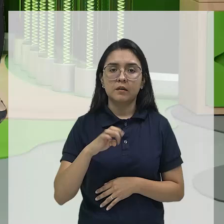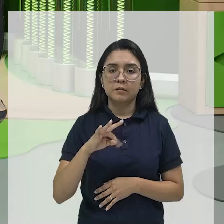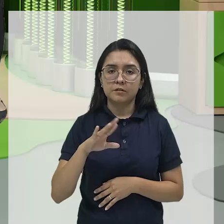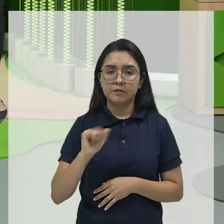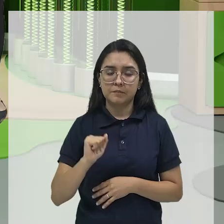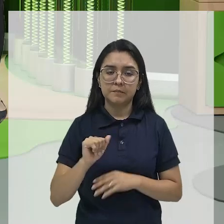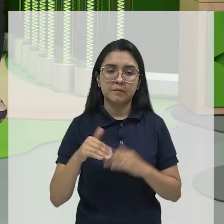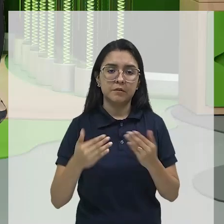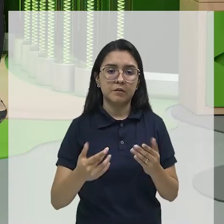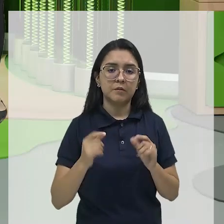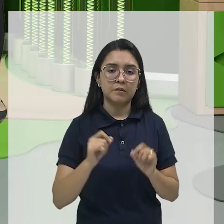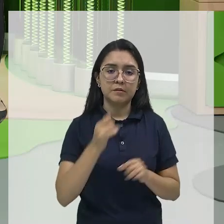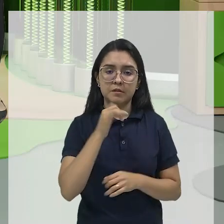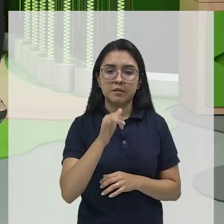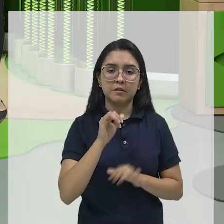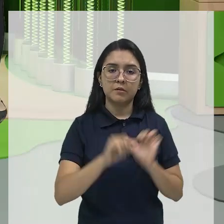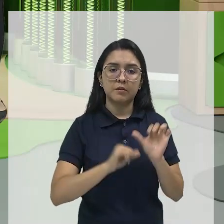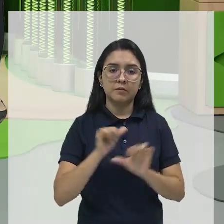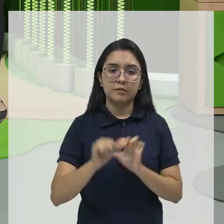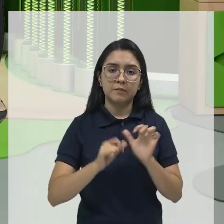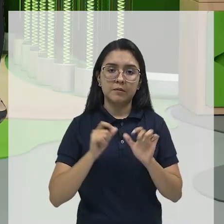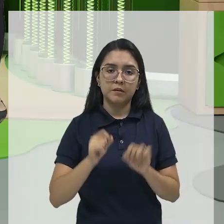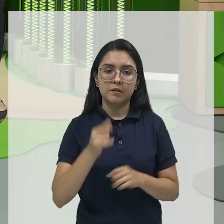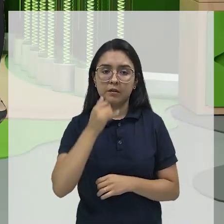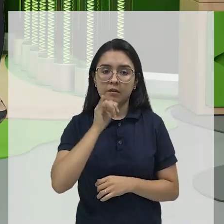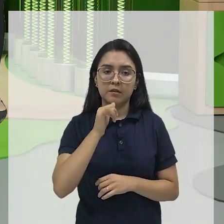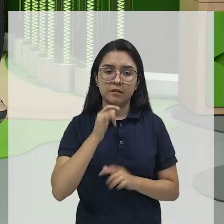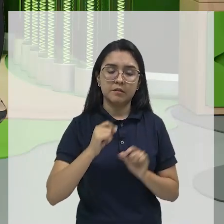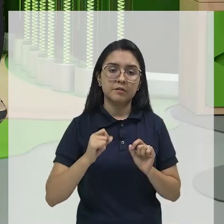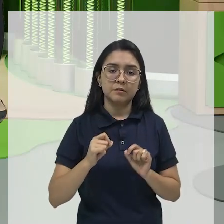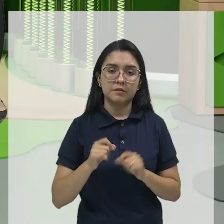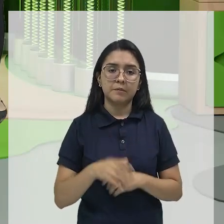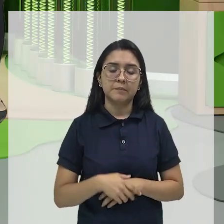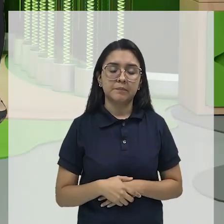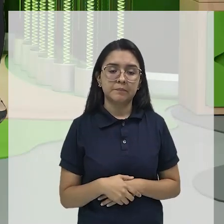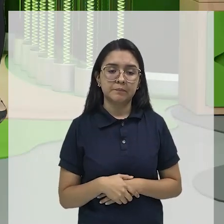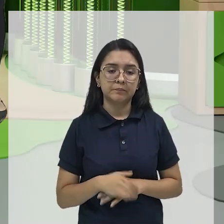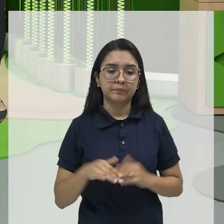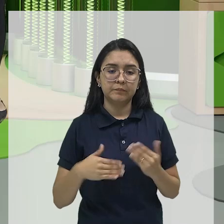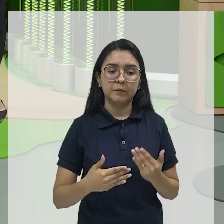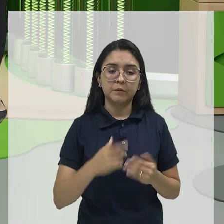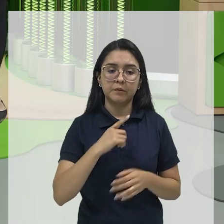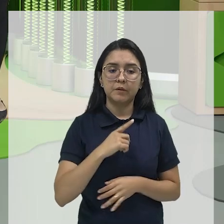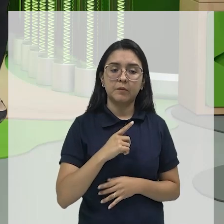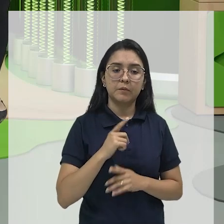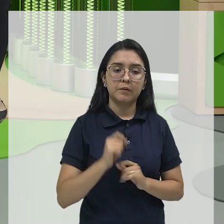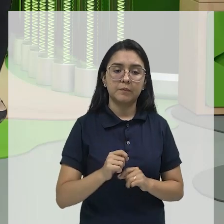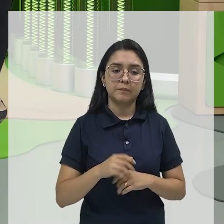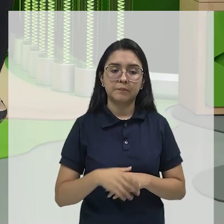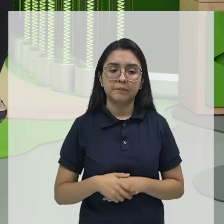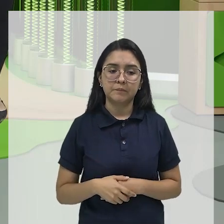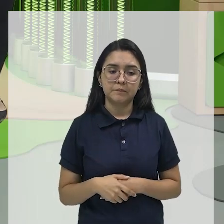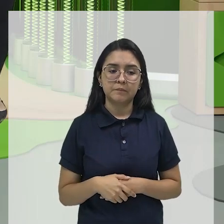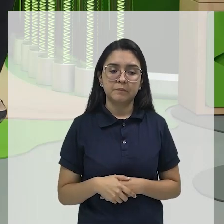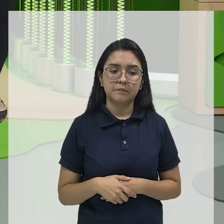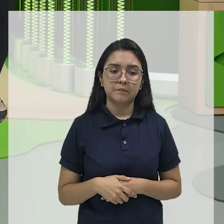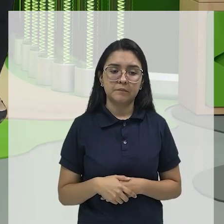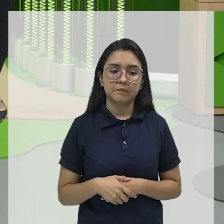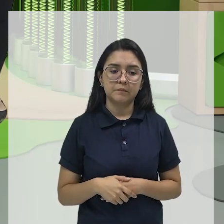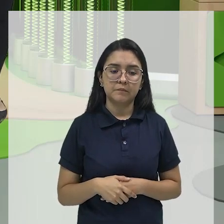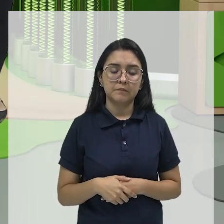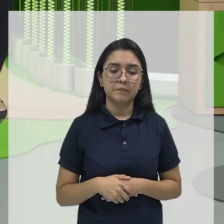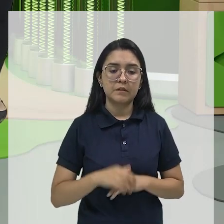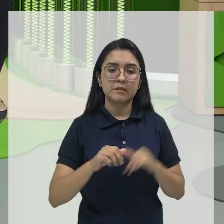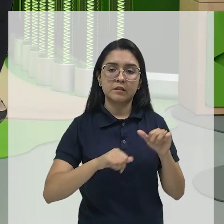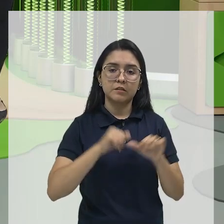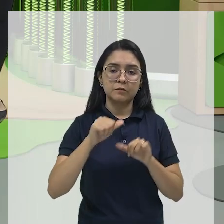essa energia ela vai ser transformada em energia elétrica, né? Então, nós temos aí que